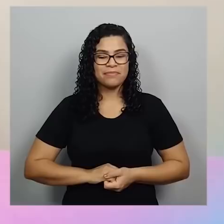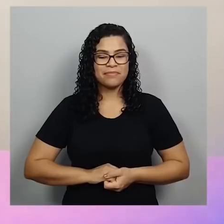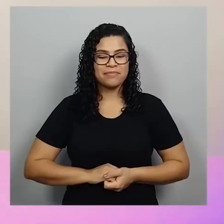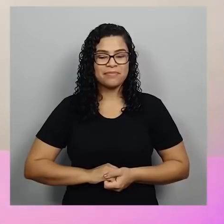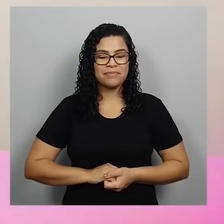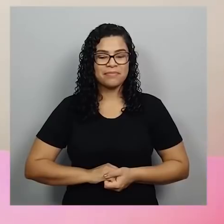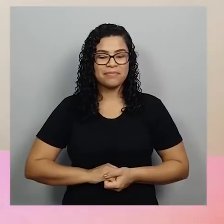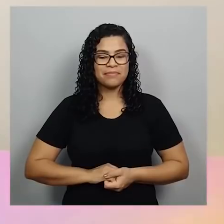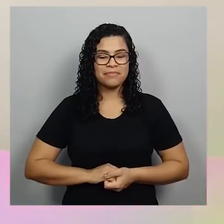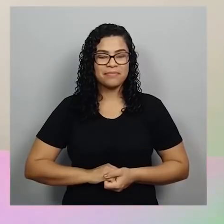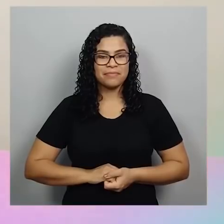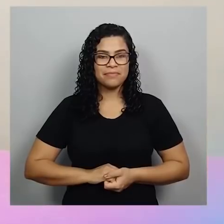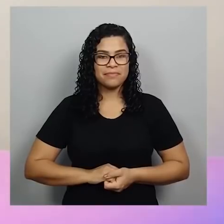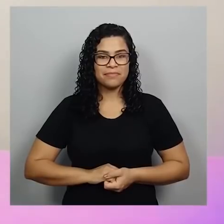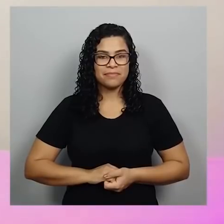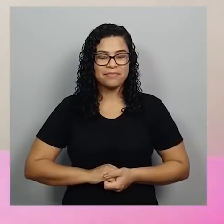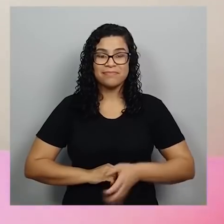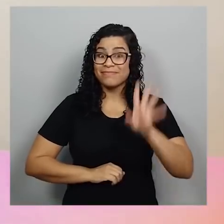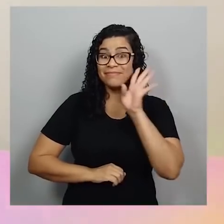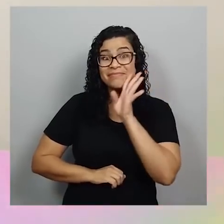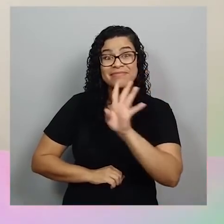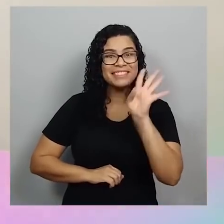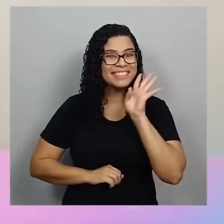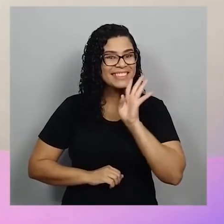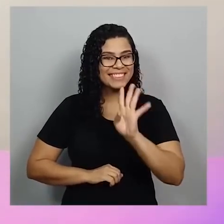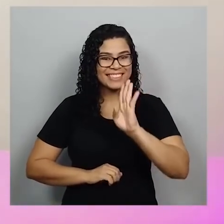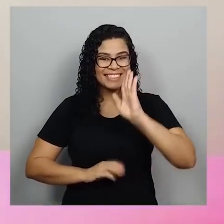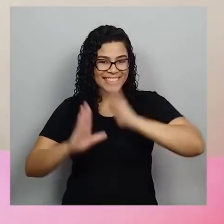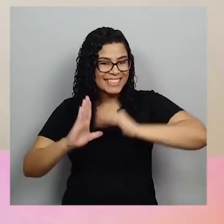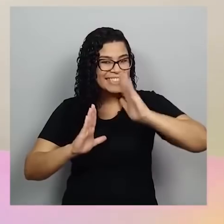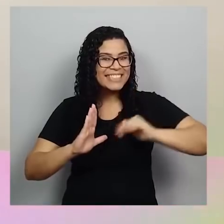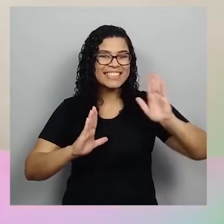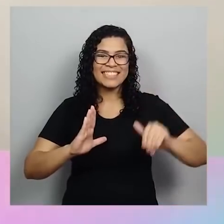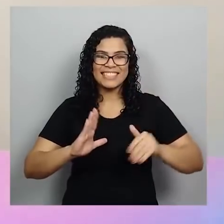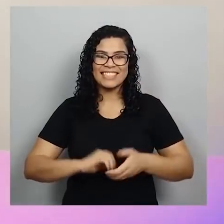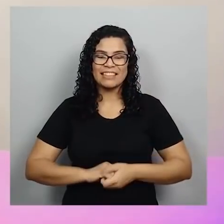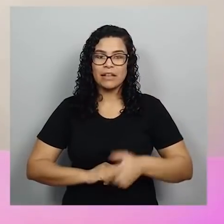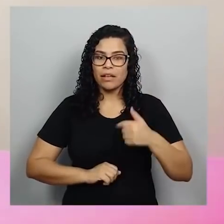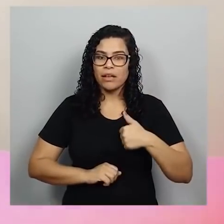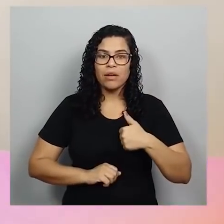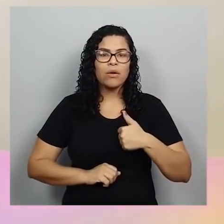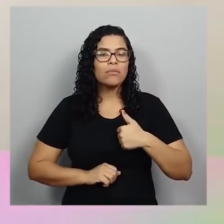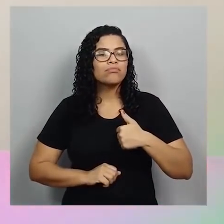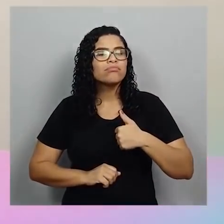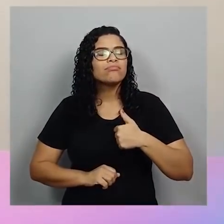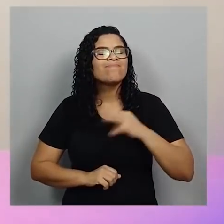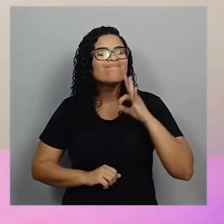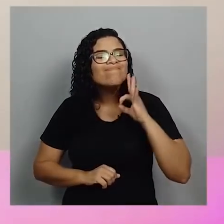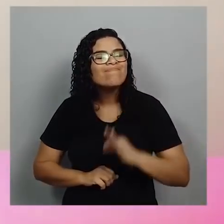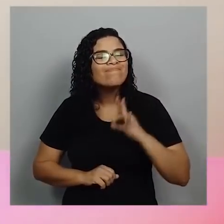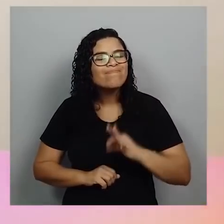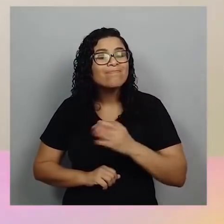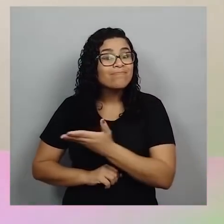Façam aí. Vai ficar muito legal essa pintura. Eu tenho uma certeza